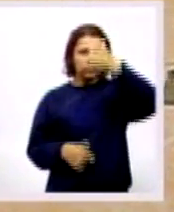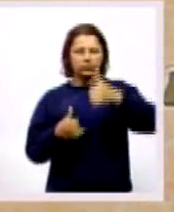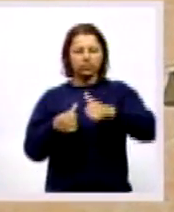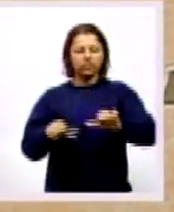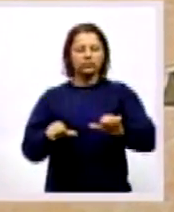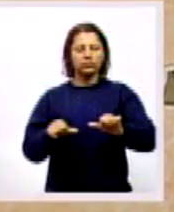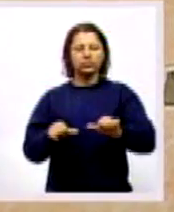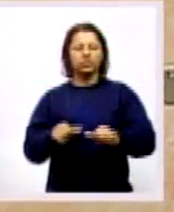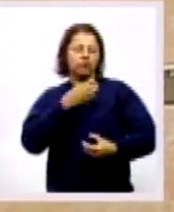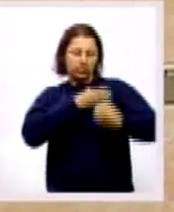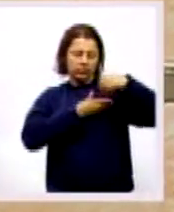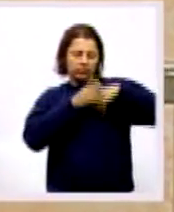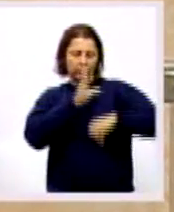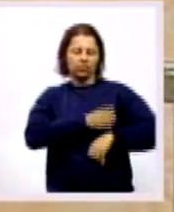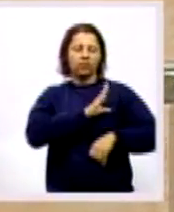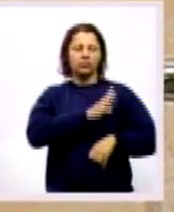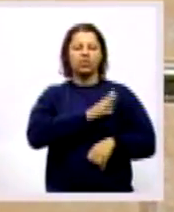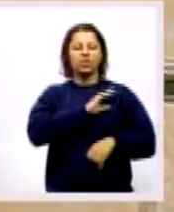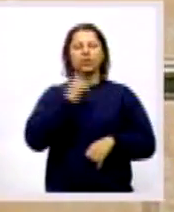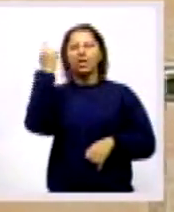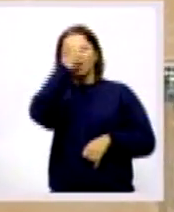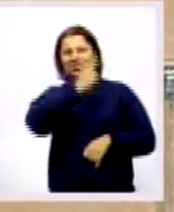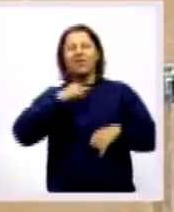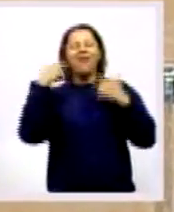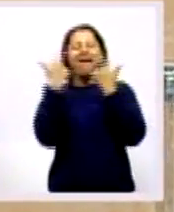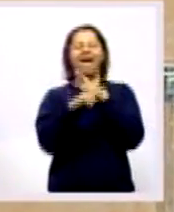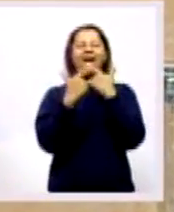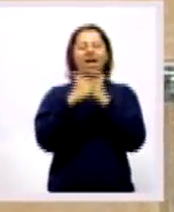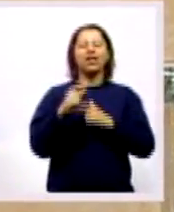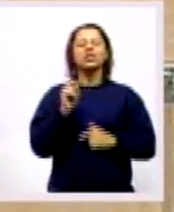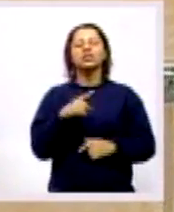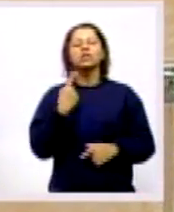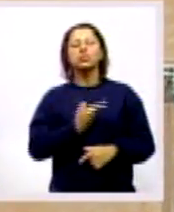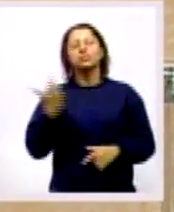em colocar em nós um sorriso e uma disposição para